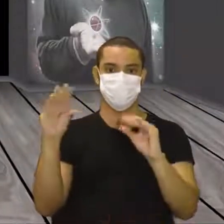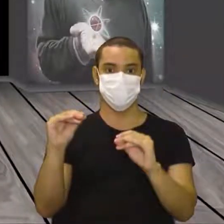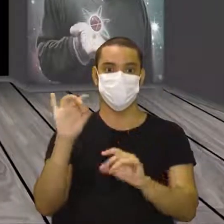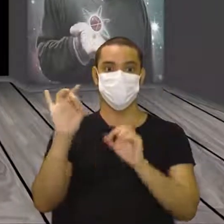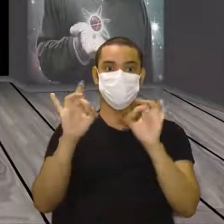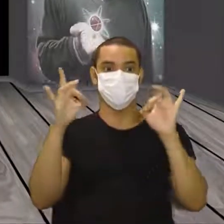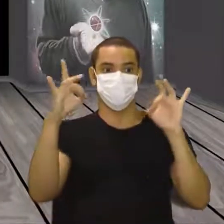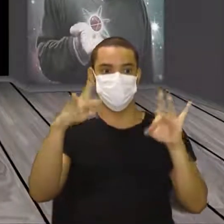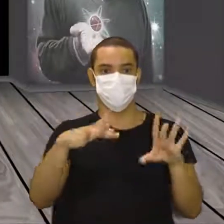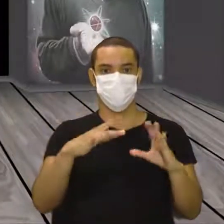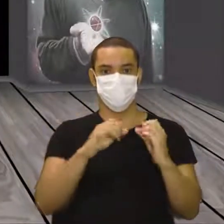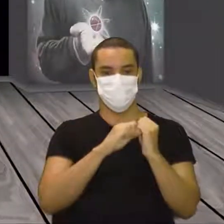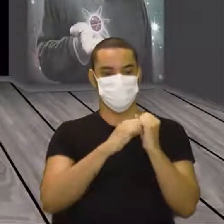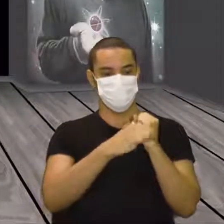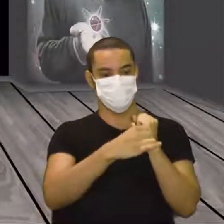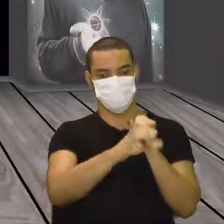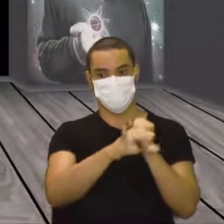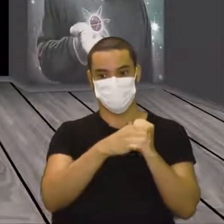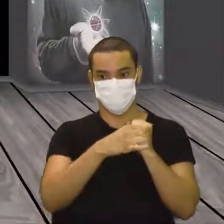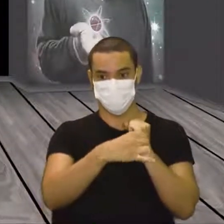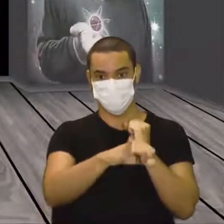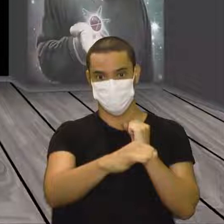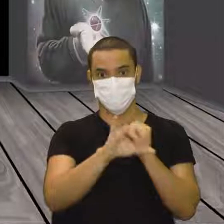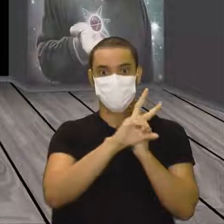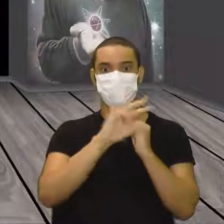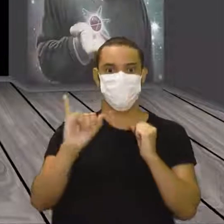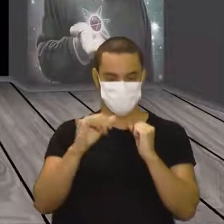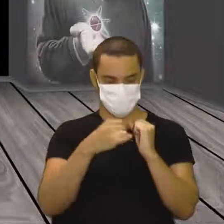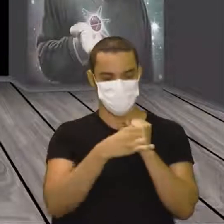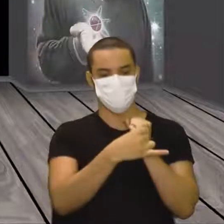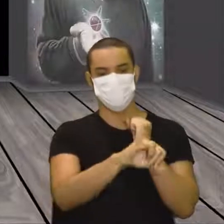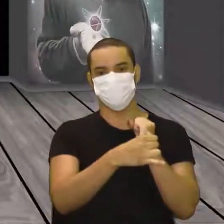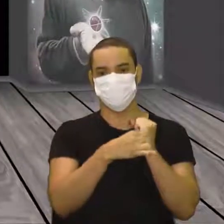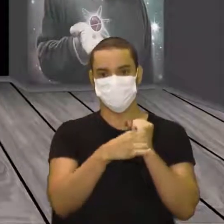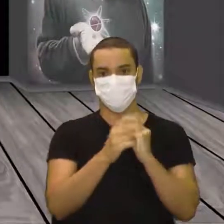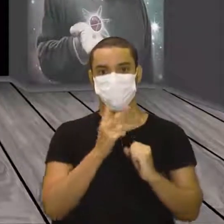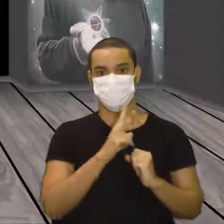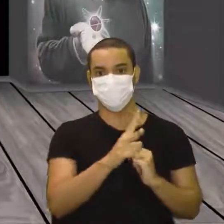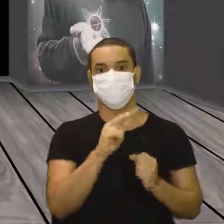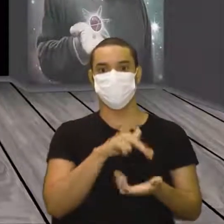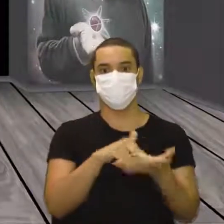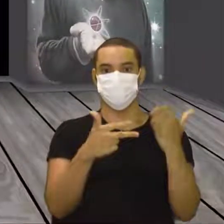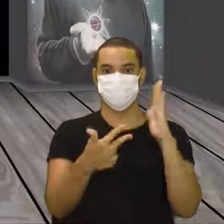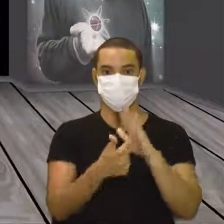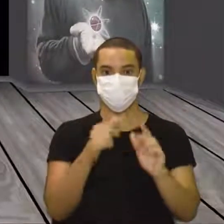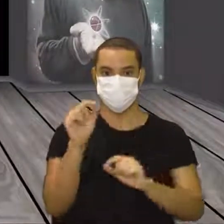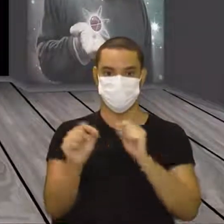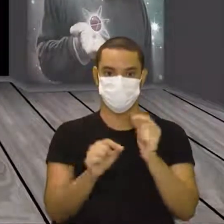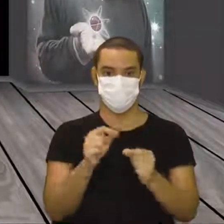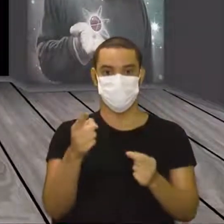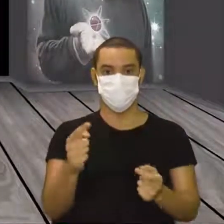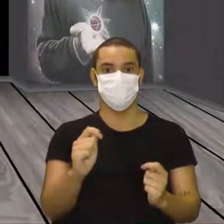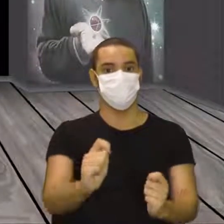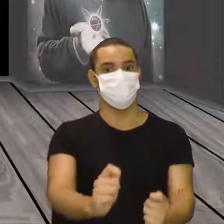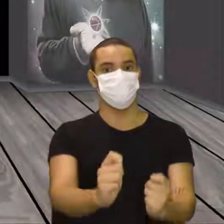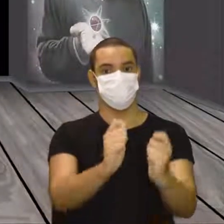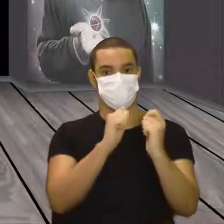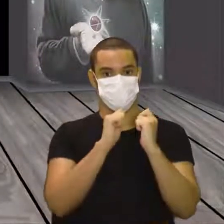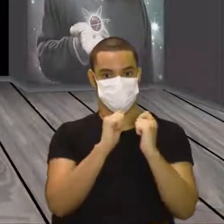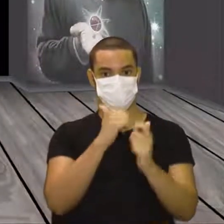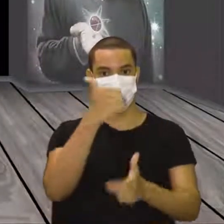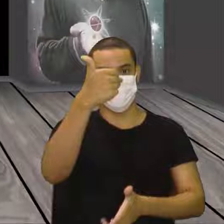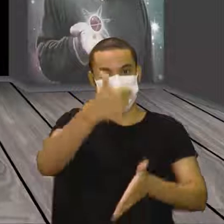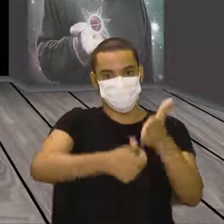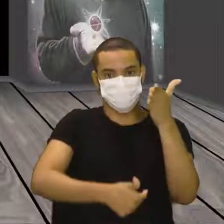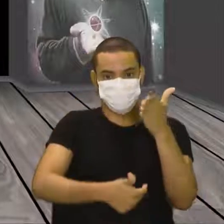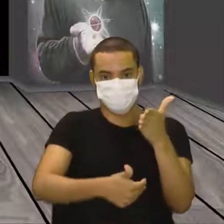você joga na rede. Então, você vai estar alimentando a rede. Isso gera créditos que você recebe de desconto